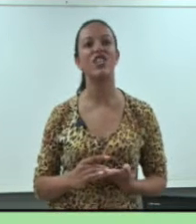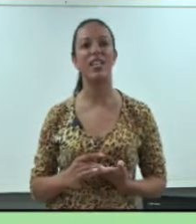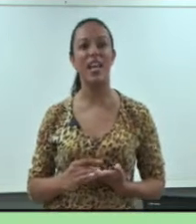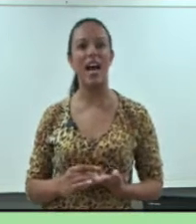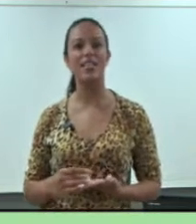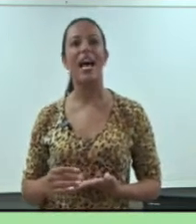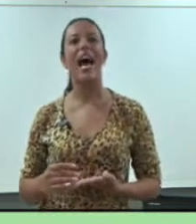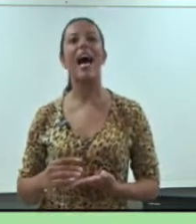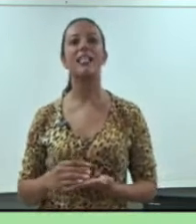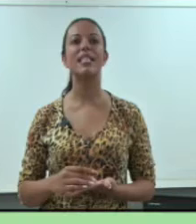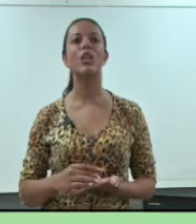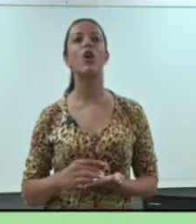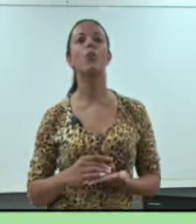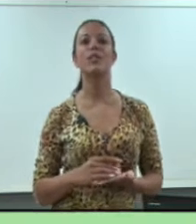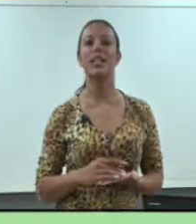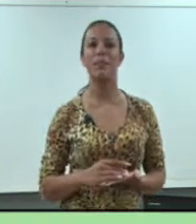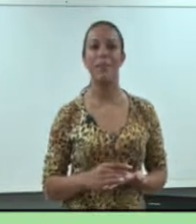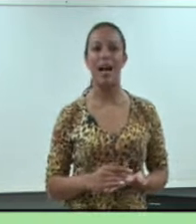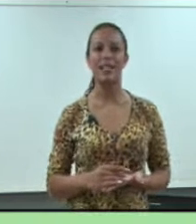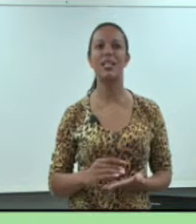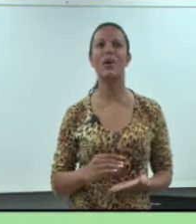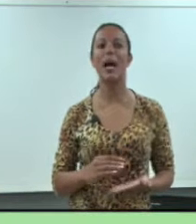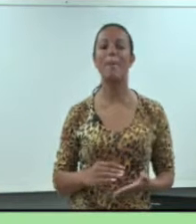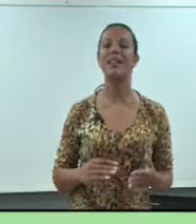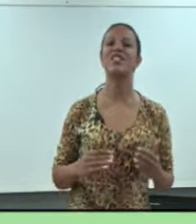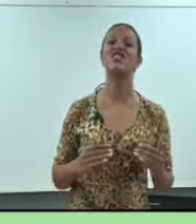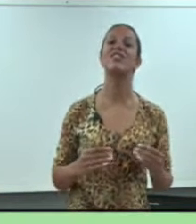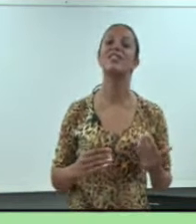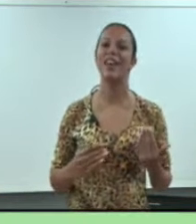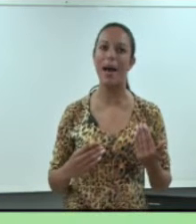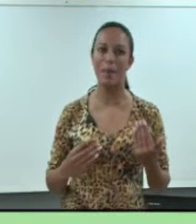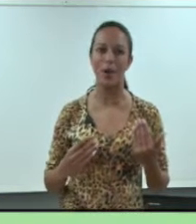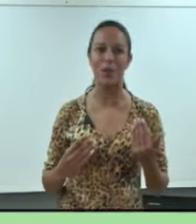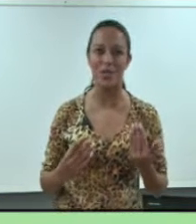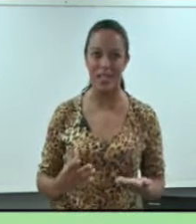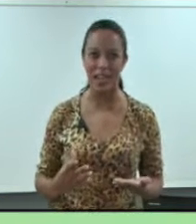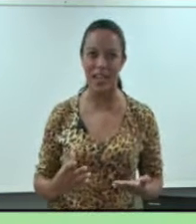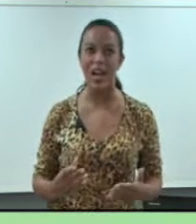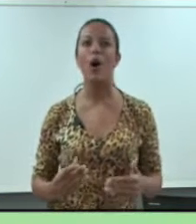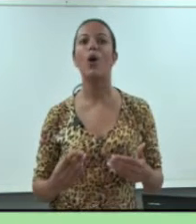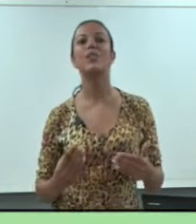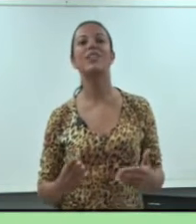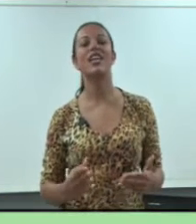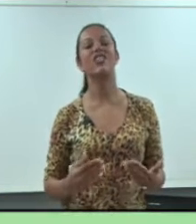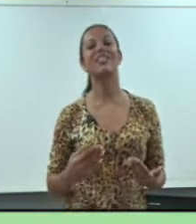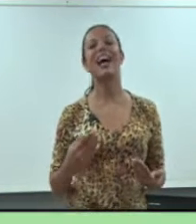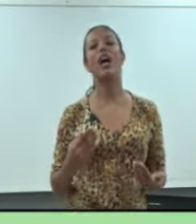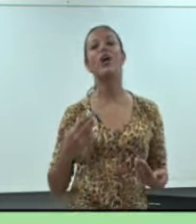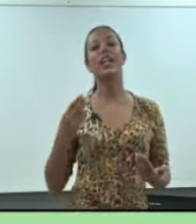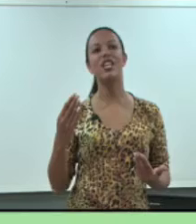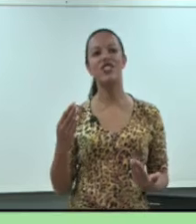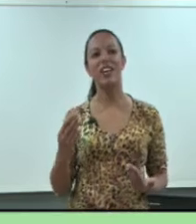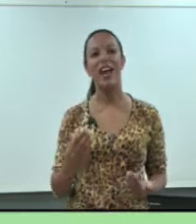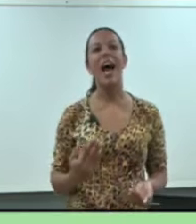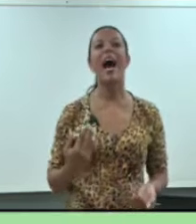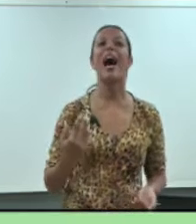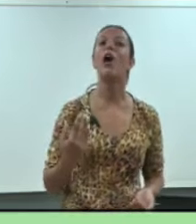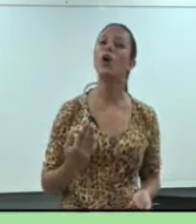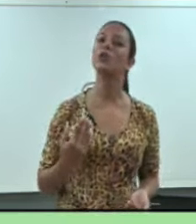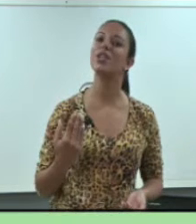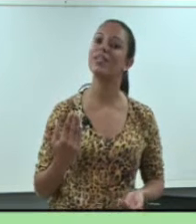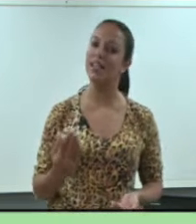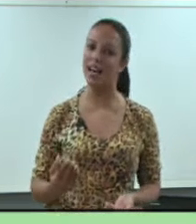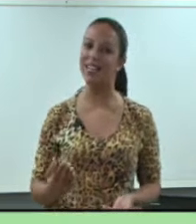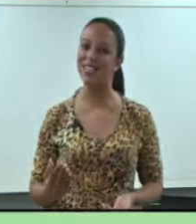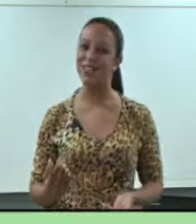sabe que os vegetais assim como os animais são capazes de se reproduzirem ou seja dá origem